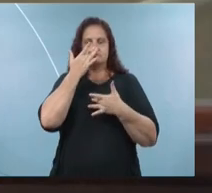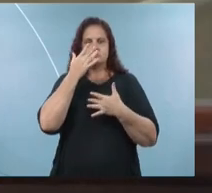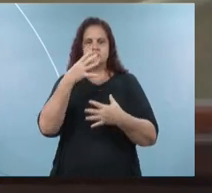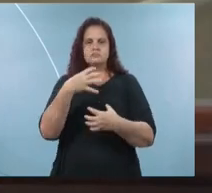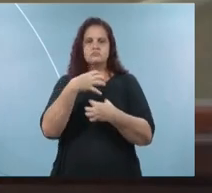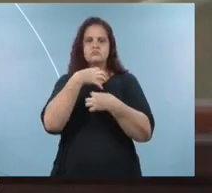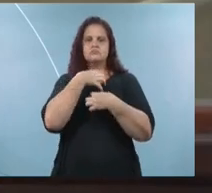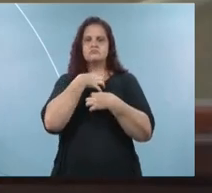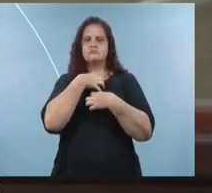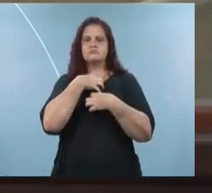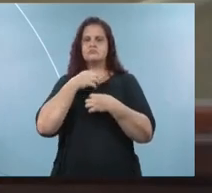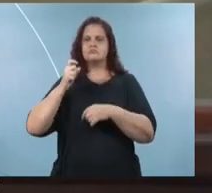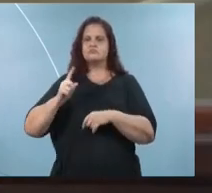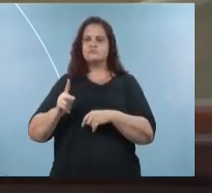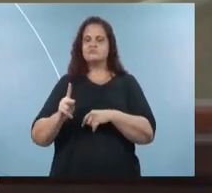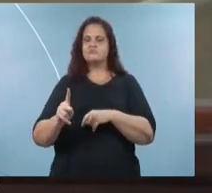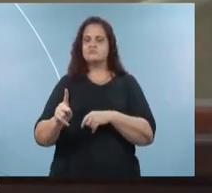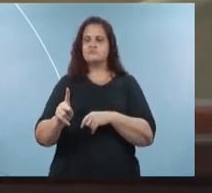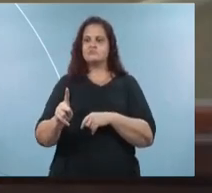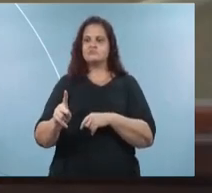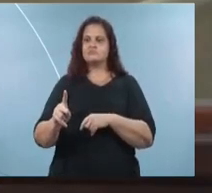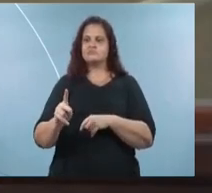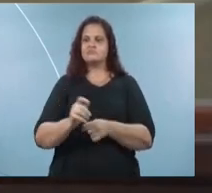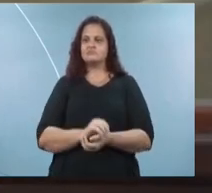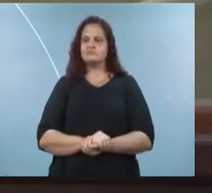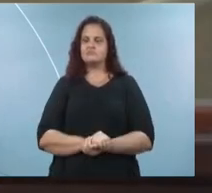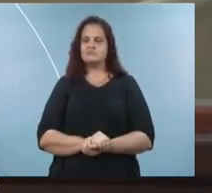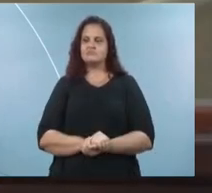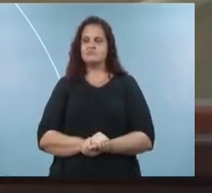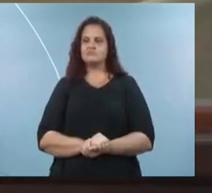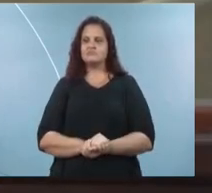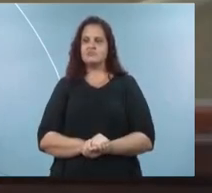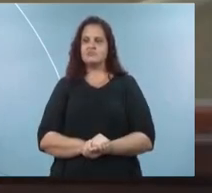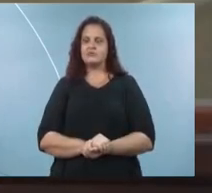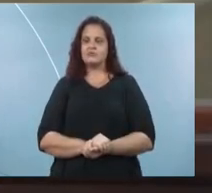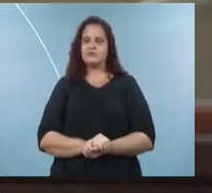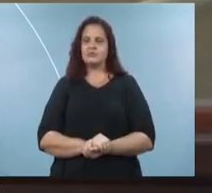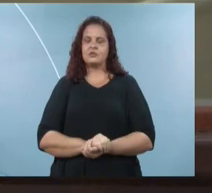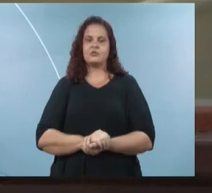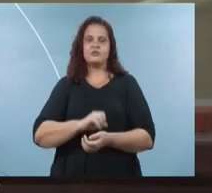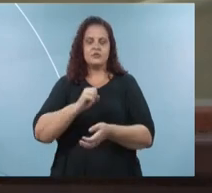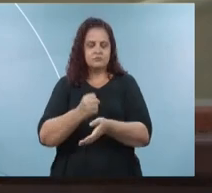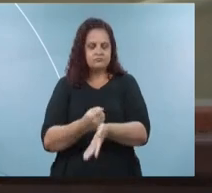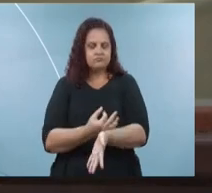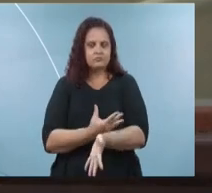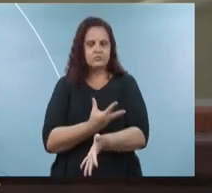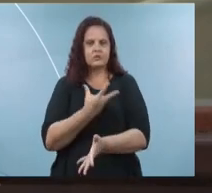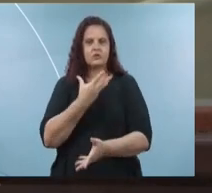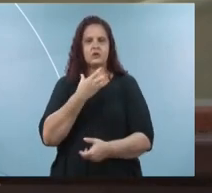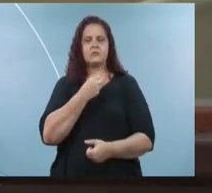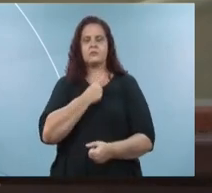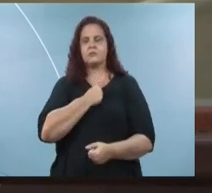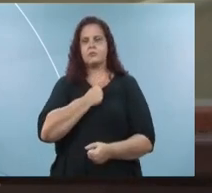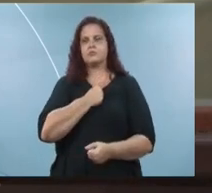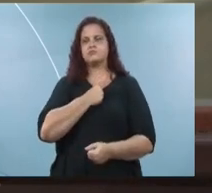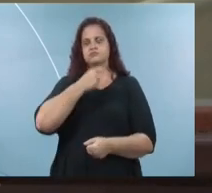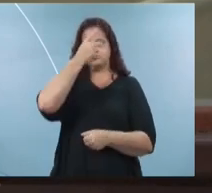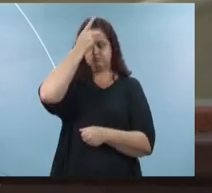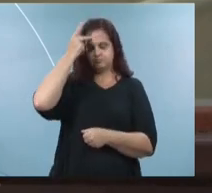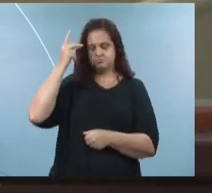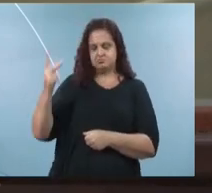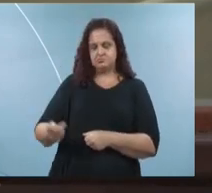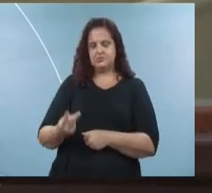vez mais e fico sempre lisonjeada, porque sei que há pessoas que